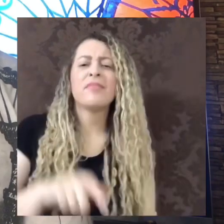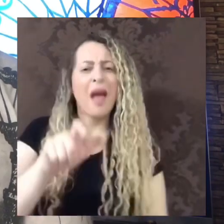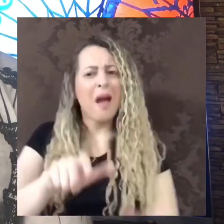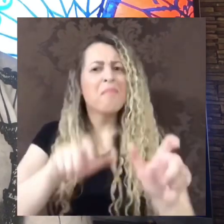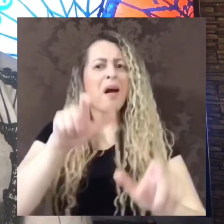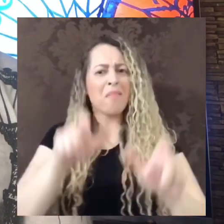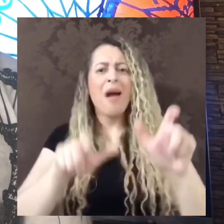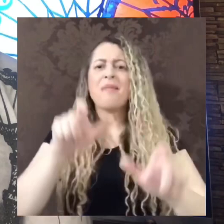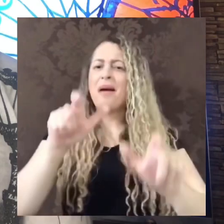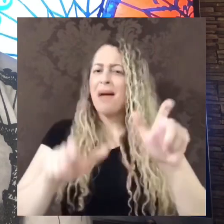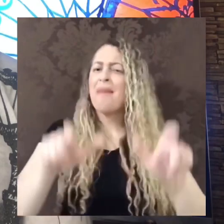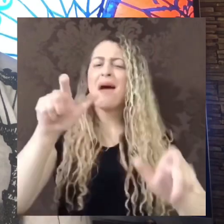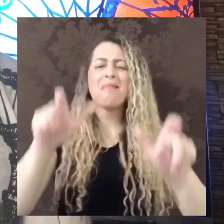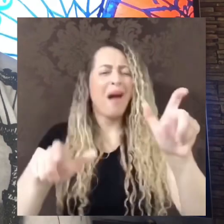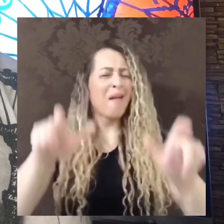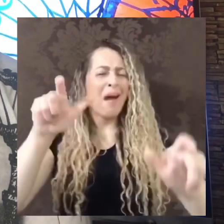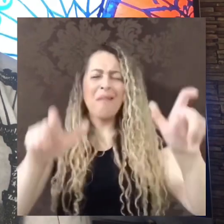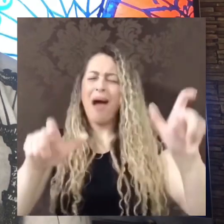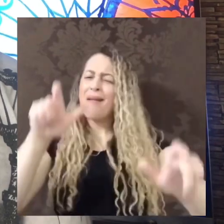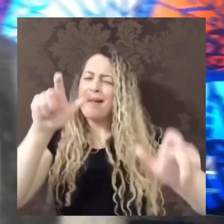Ser diferente é normal.